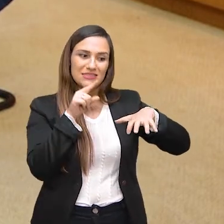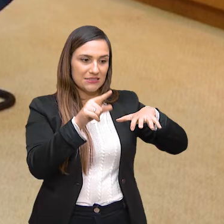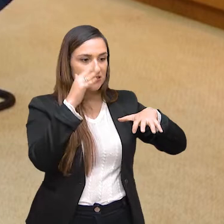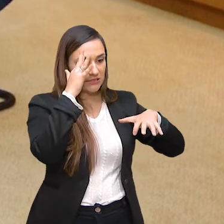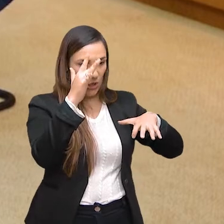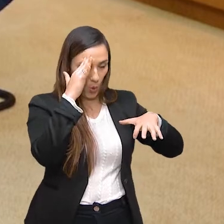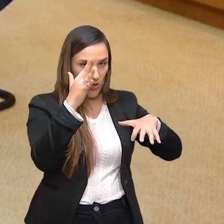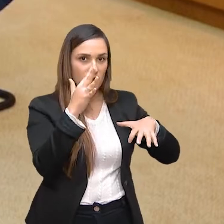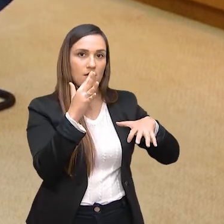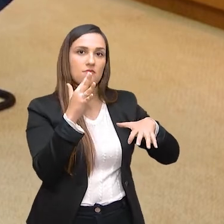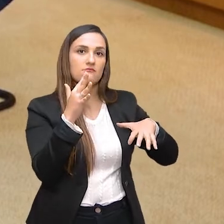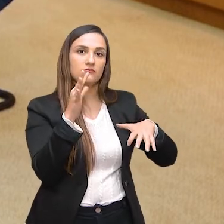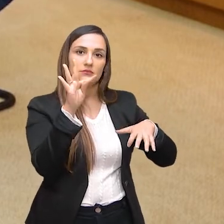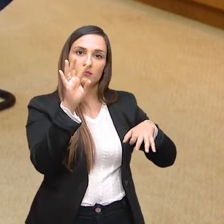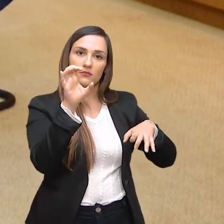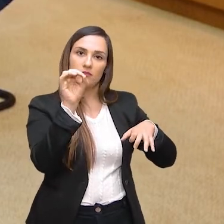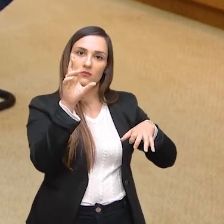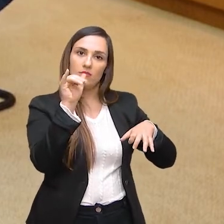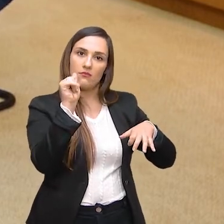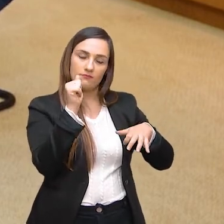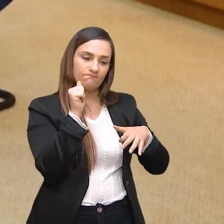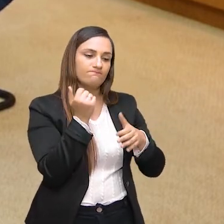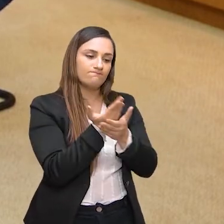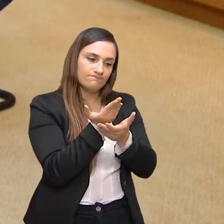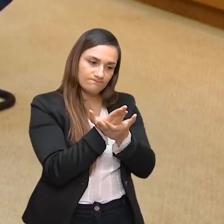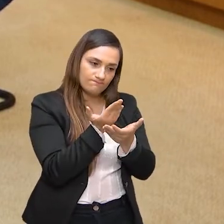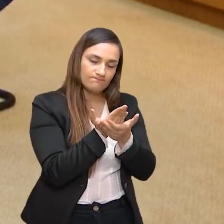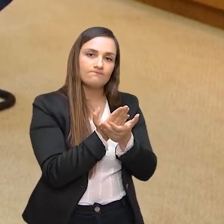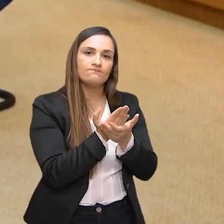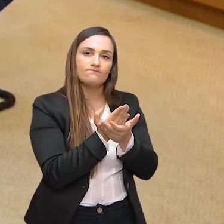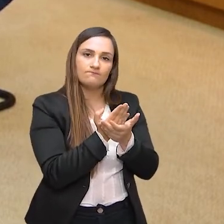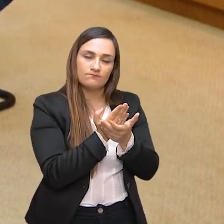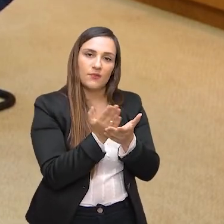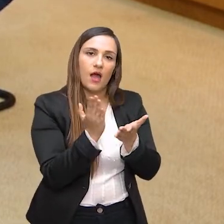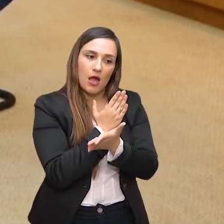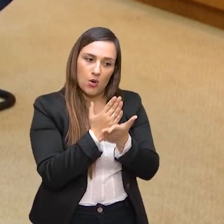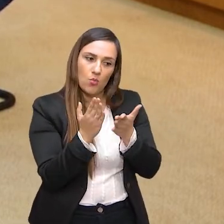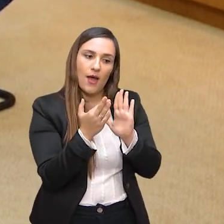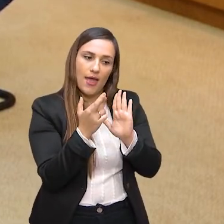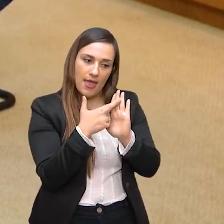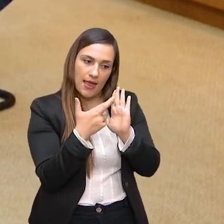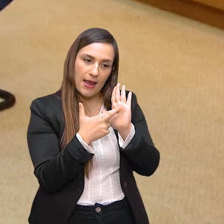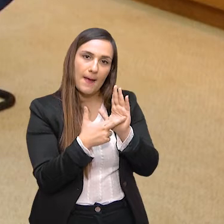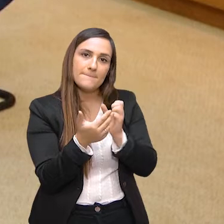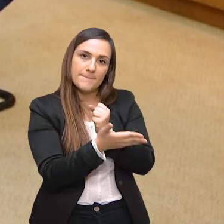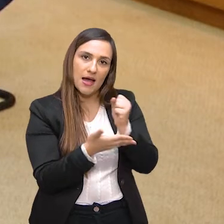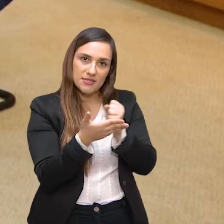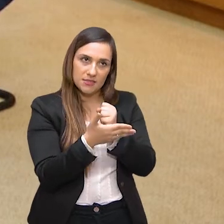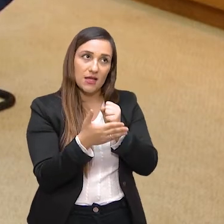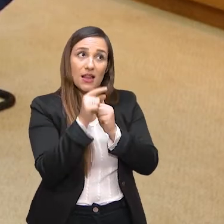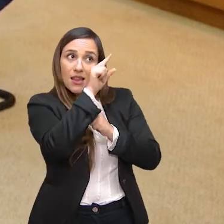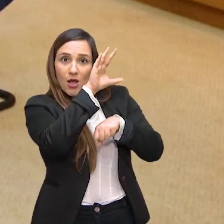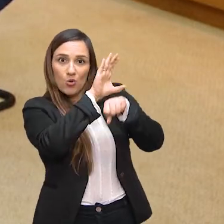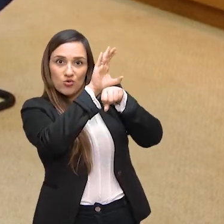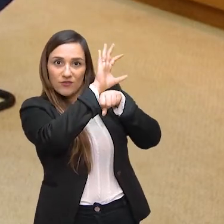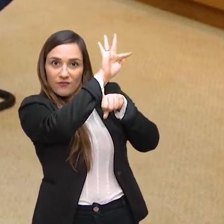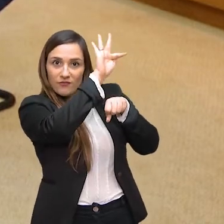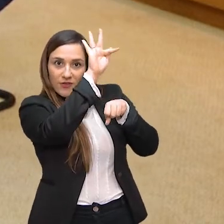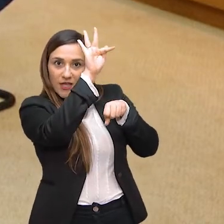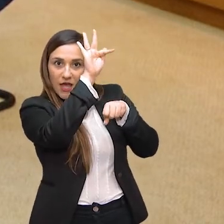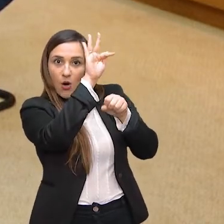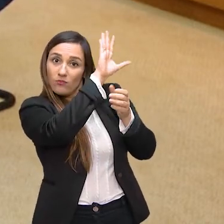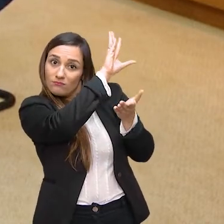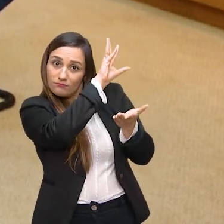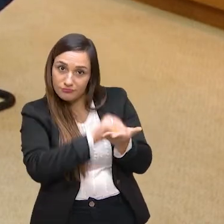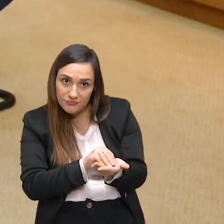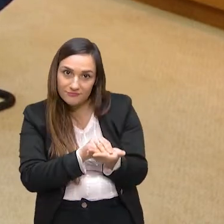parte teórica, digamos assim, todos os institutos fundamentais, inclusive alguns princípios constitucionais foram trazidos para o